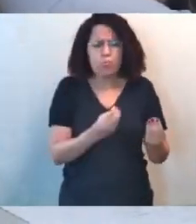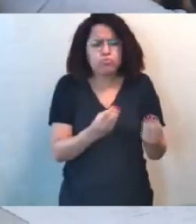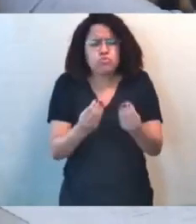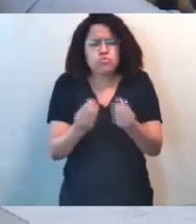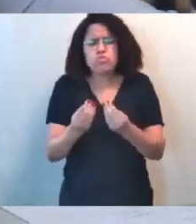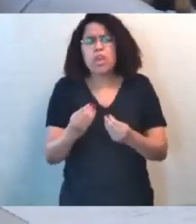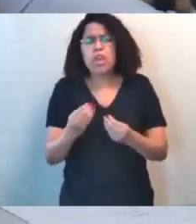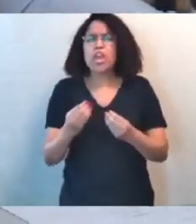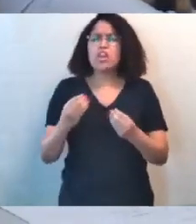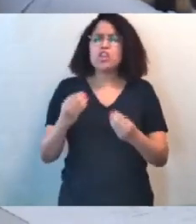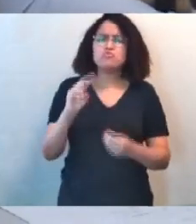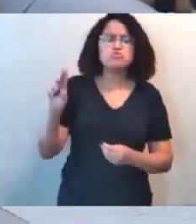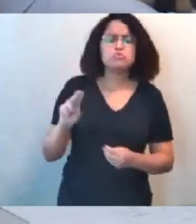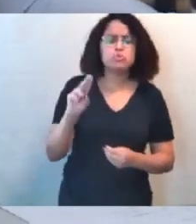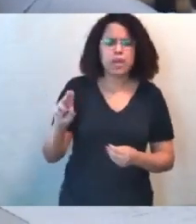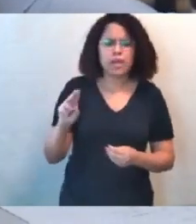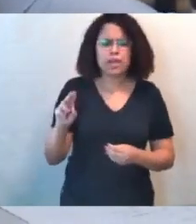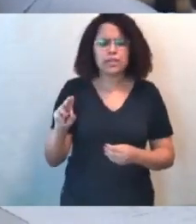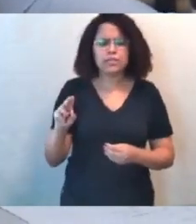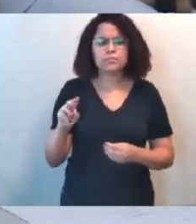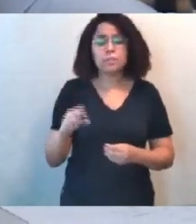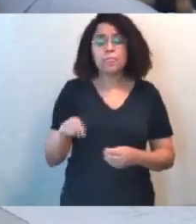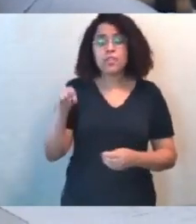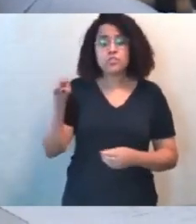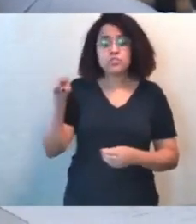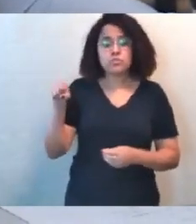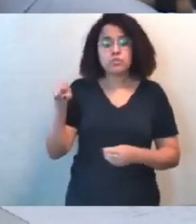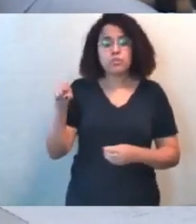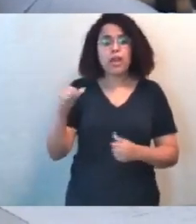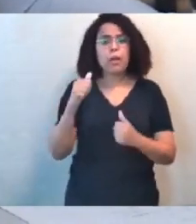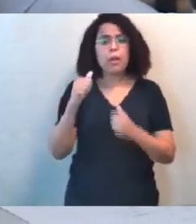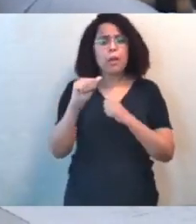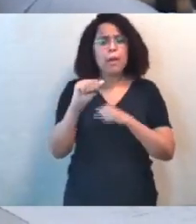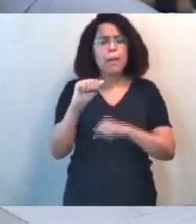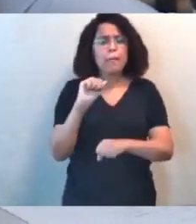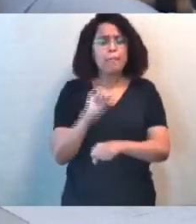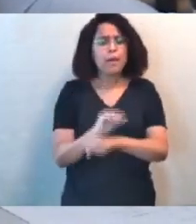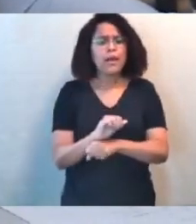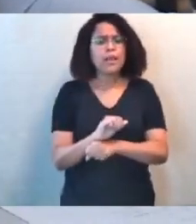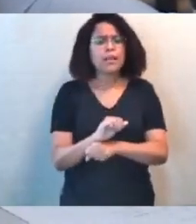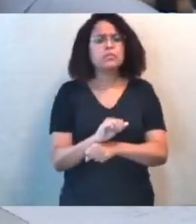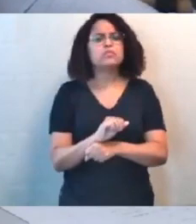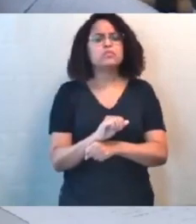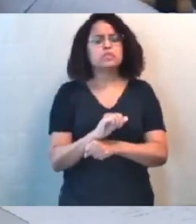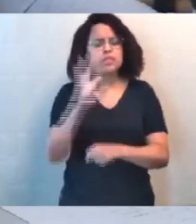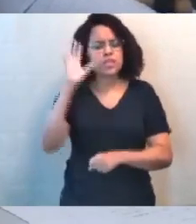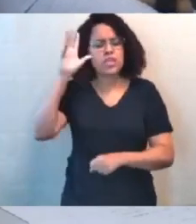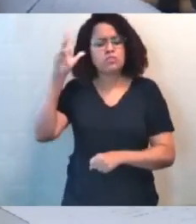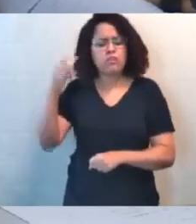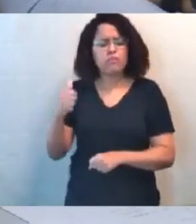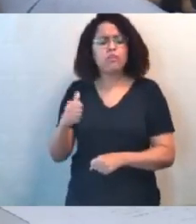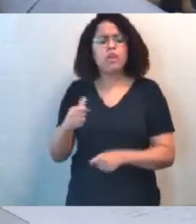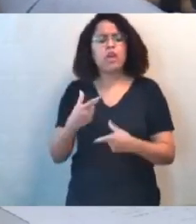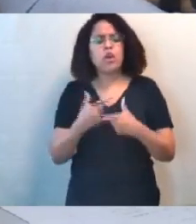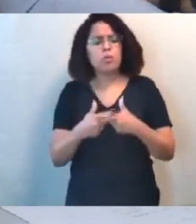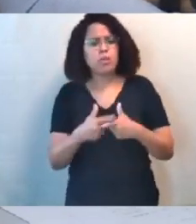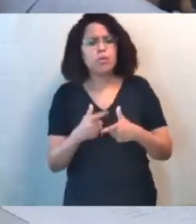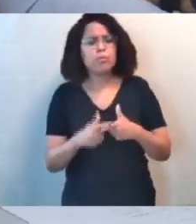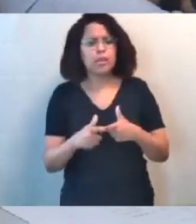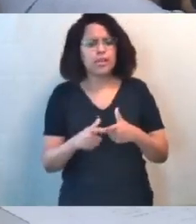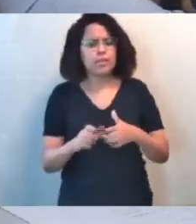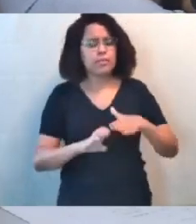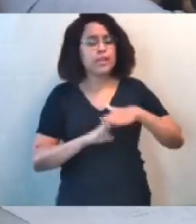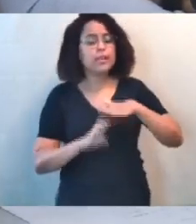tome providência, já que deu autorização, tem que resolver o problema da empresa. Agora, eu, na minha opinião, isso é caso de